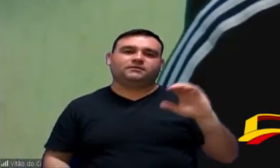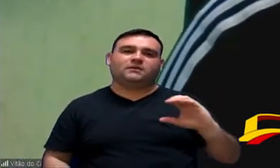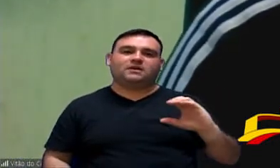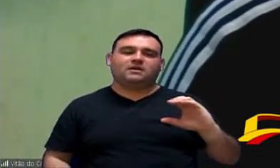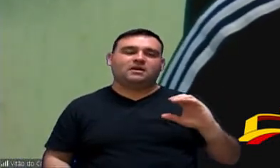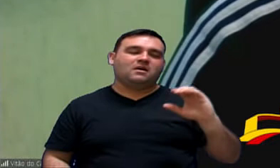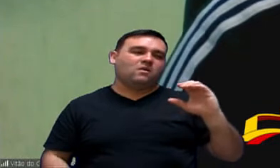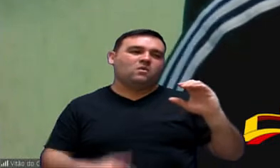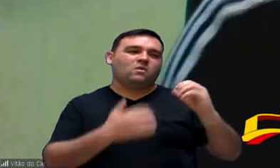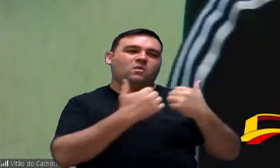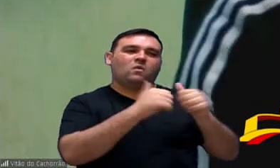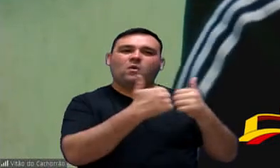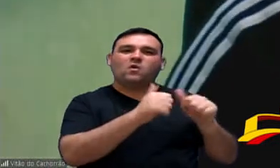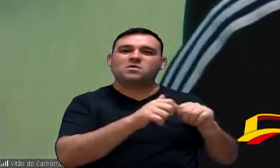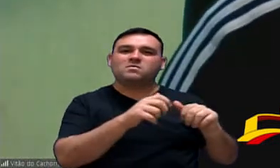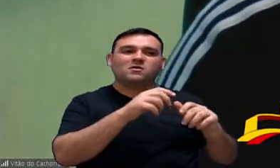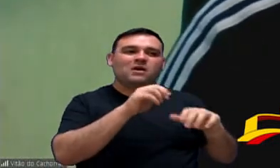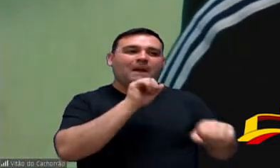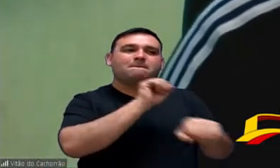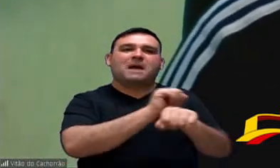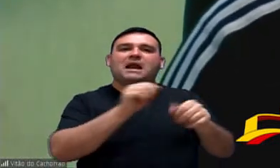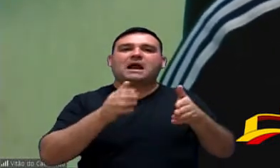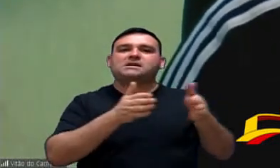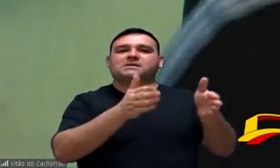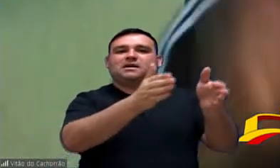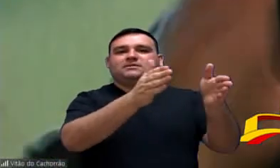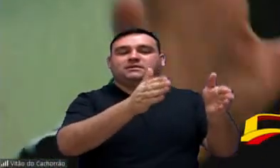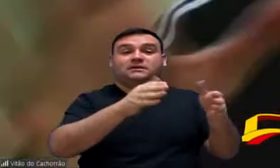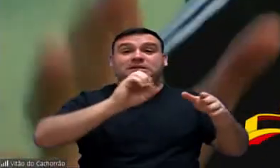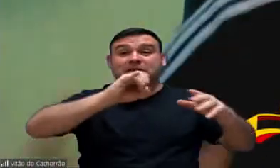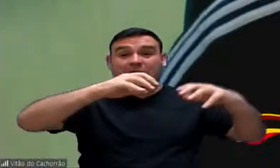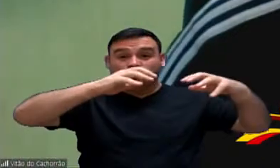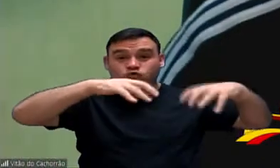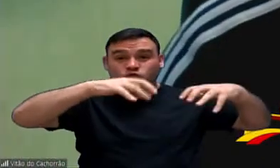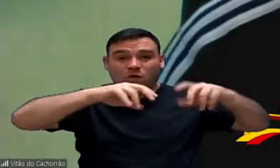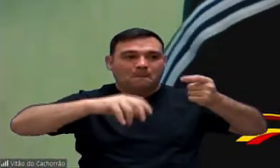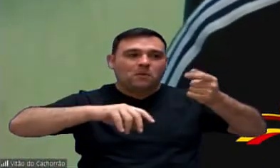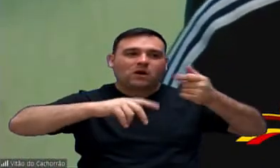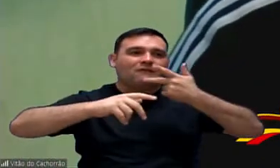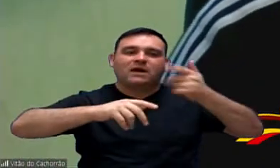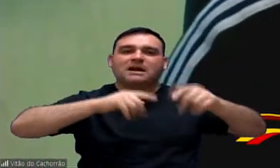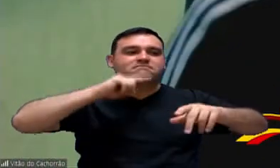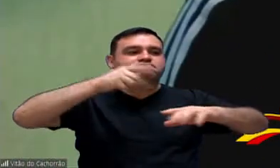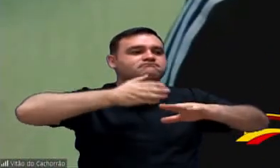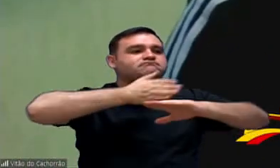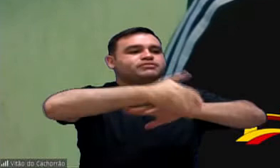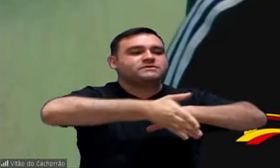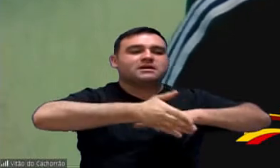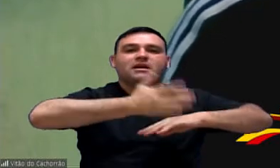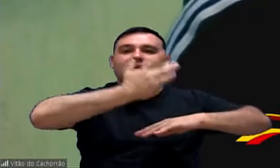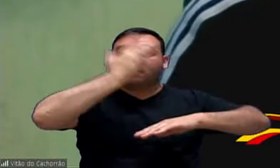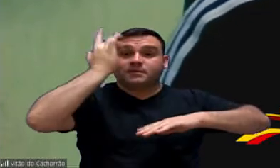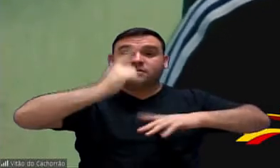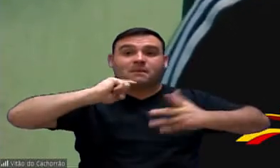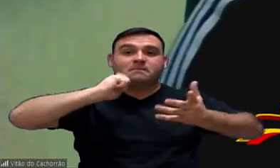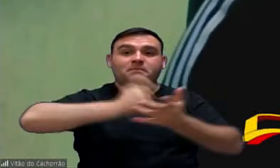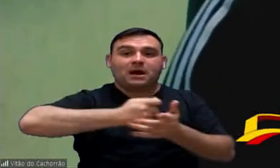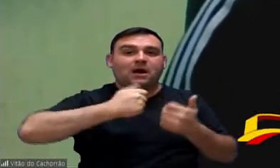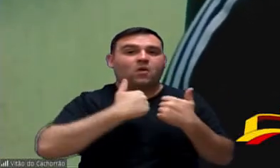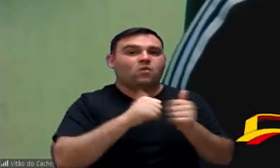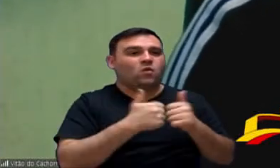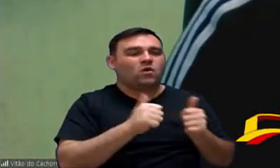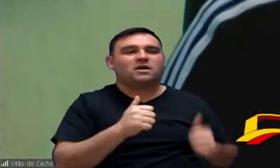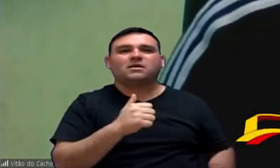o ônibus não desce, fica ali na estrada. Se chover um pouquinho, fala que não pode descer. Aí a pessoa que pagou um